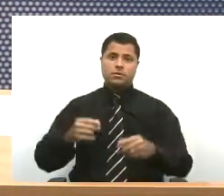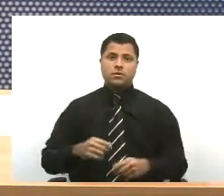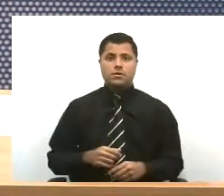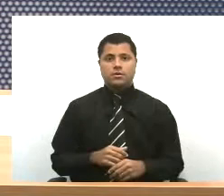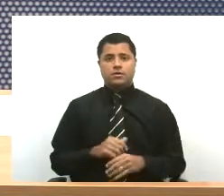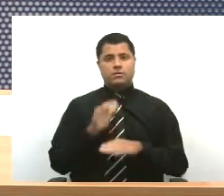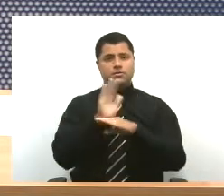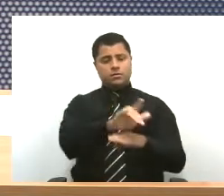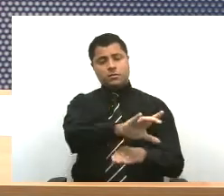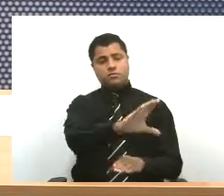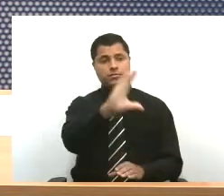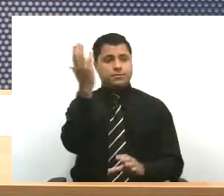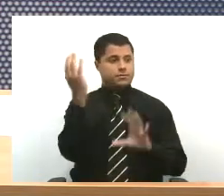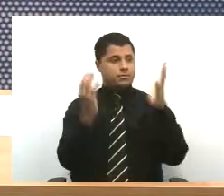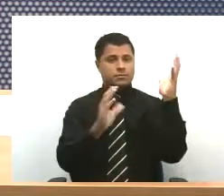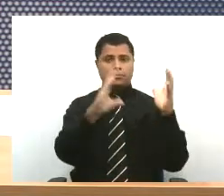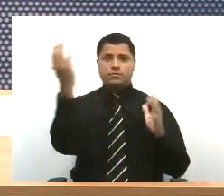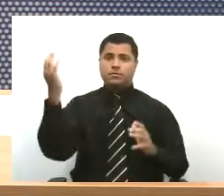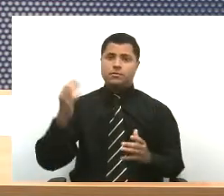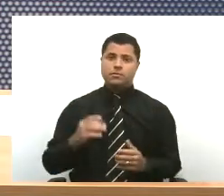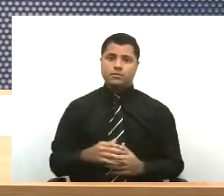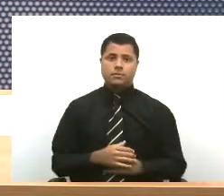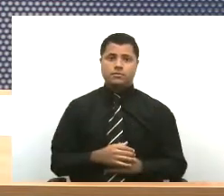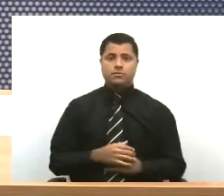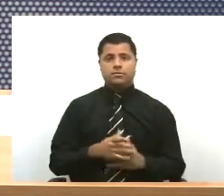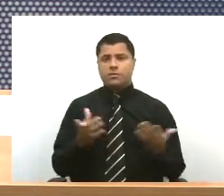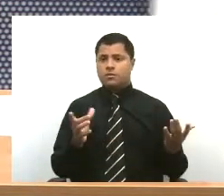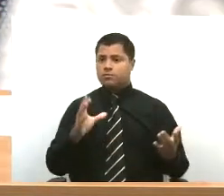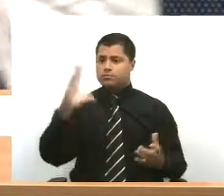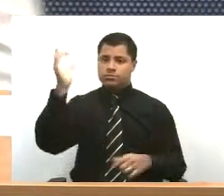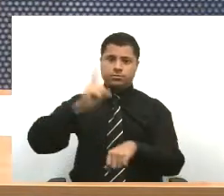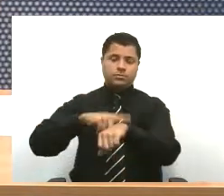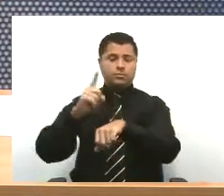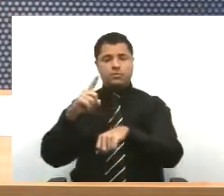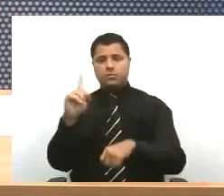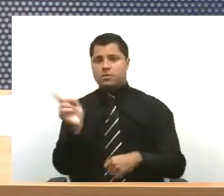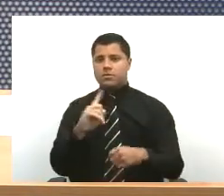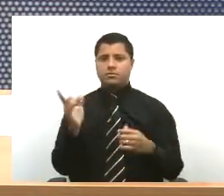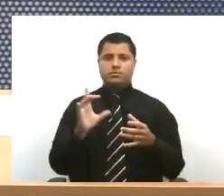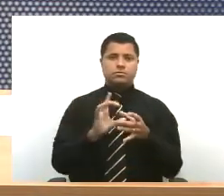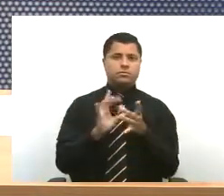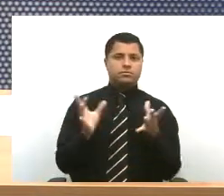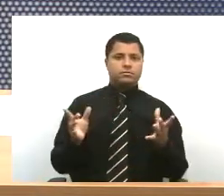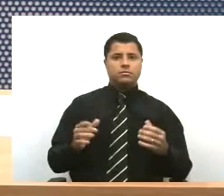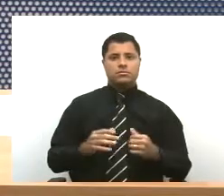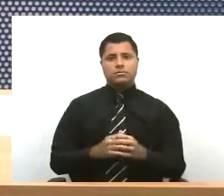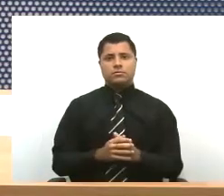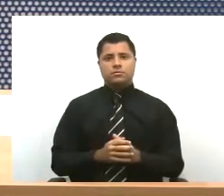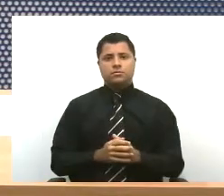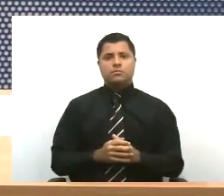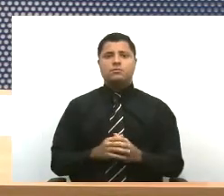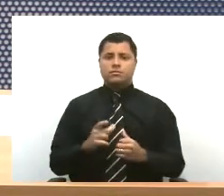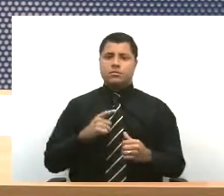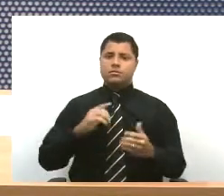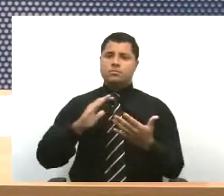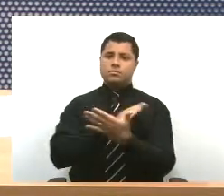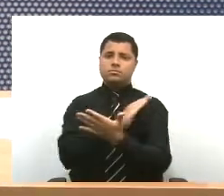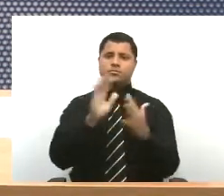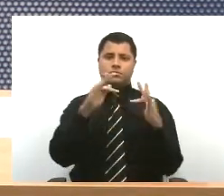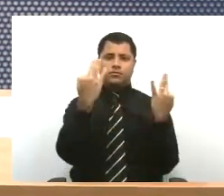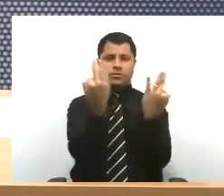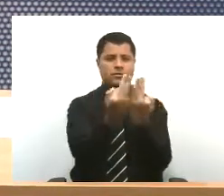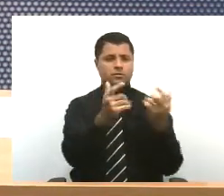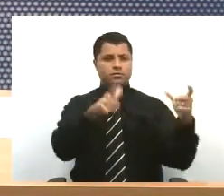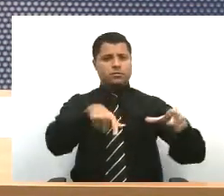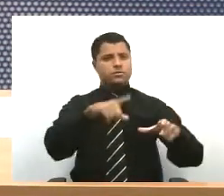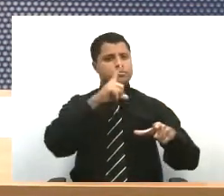de ocorrências, sendo iminente ou não. Efetivamente, a gente tem tirado várias famílias de áreas